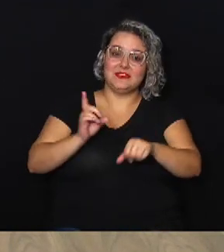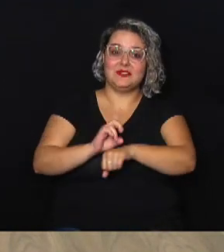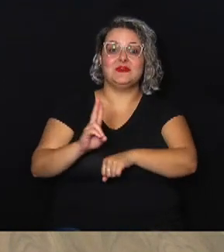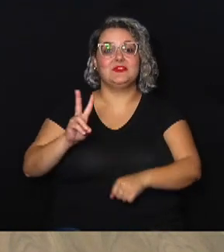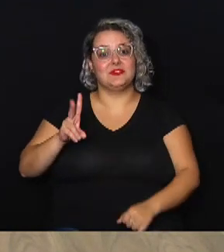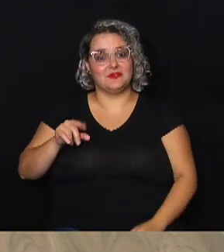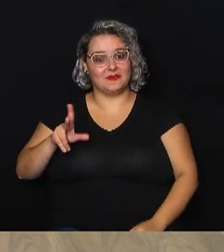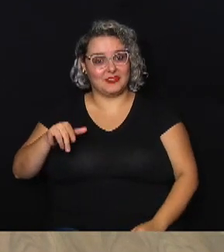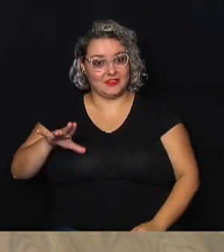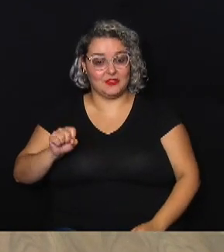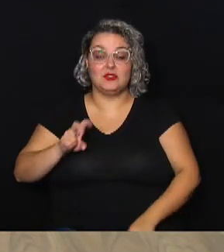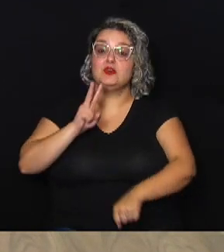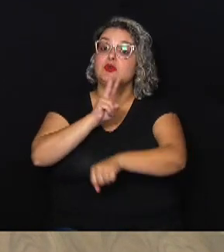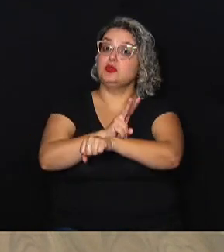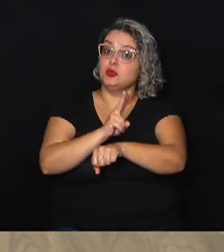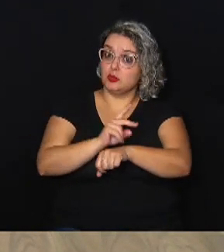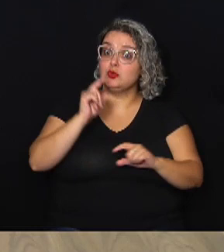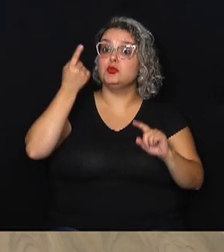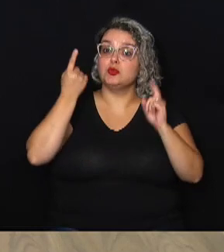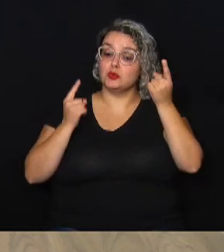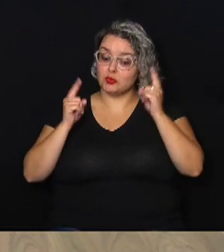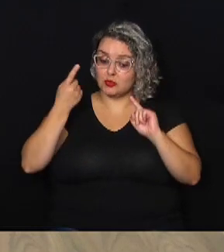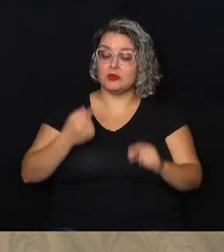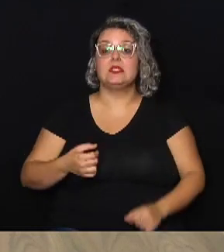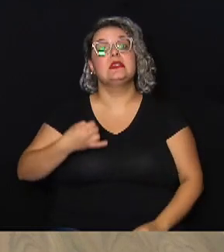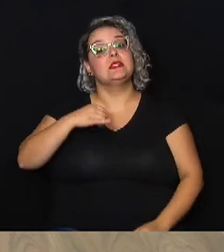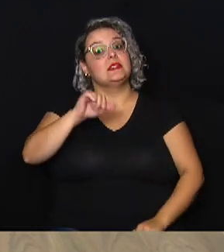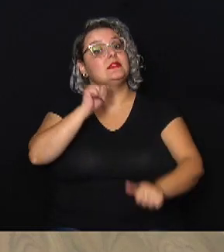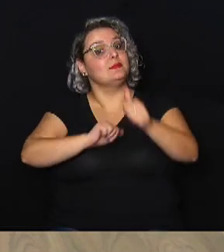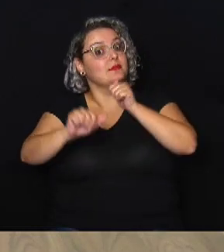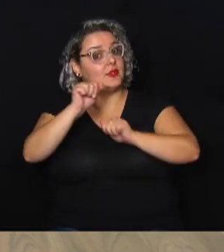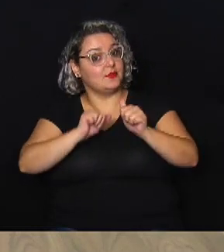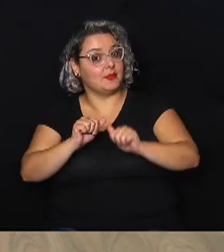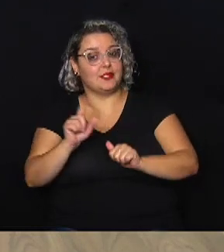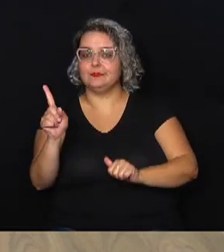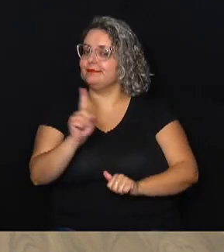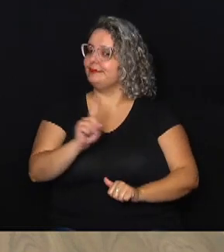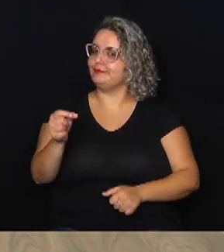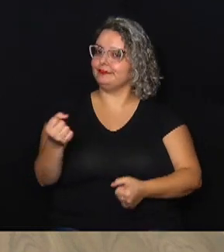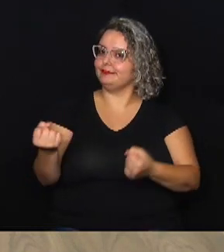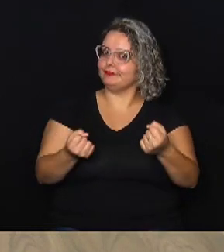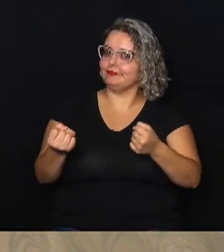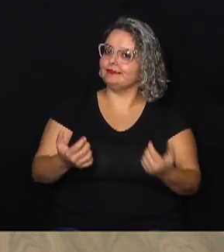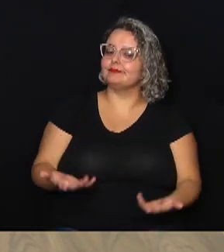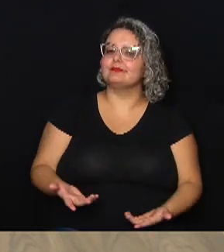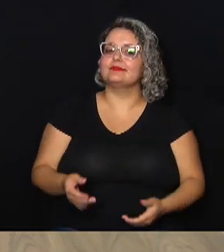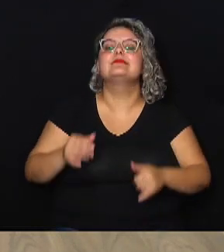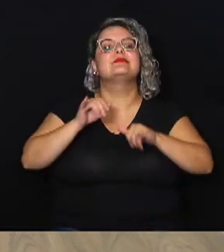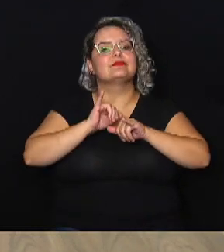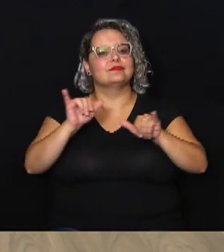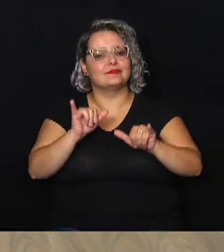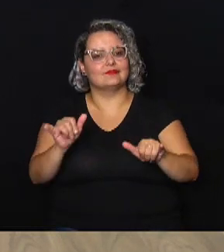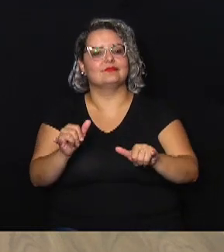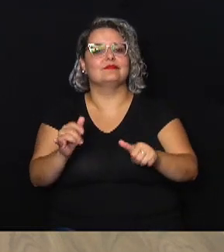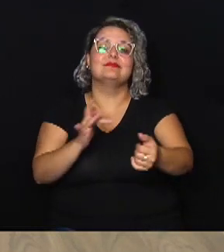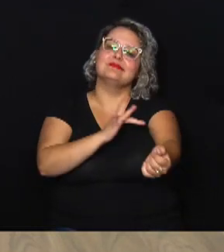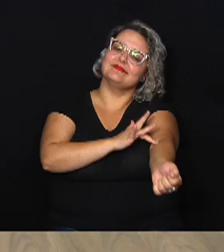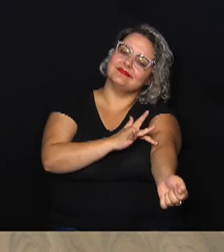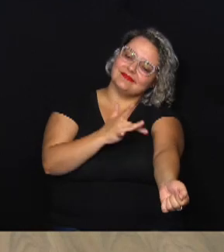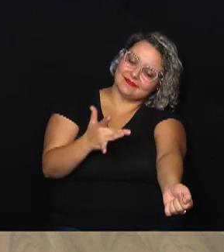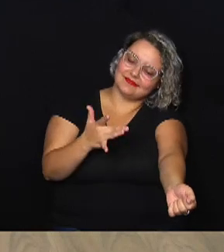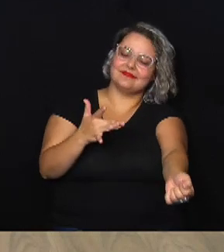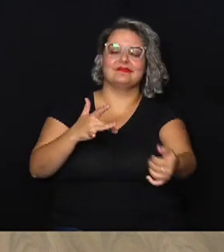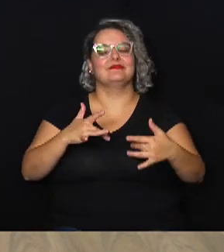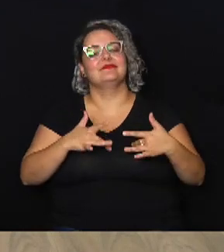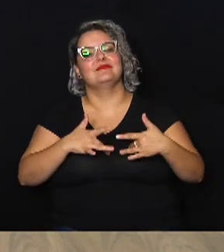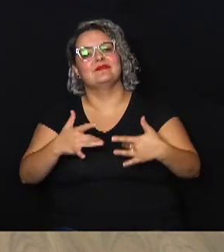Vinícius. Cuidado nesse carnaval, se for beber aí, não dirija. E com essa mensagem, né? Seja um doador aí de sangue,